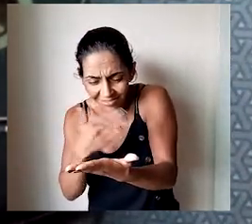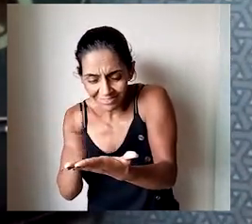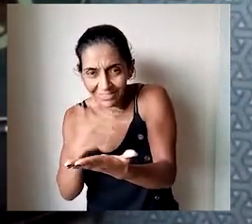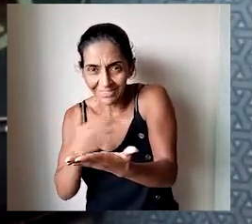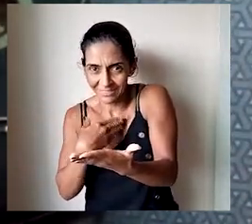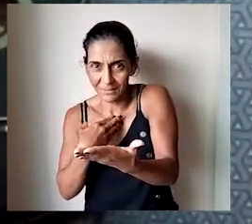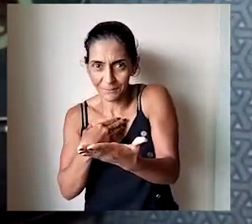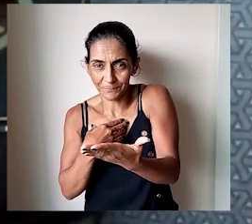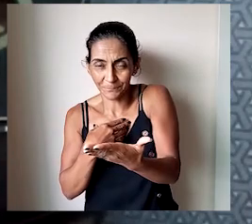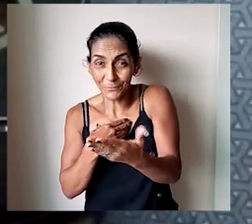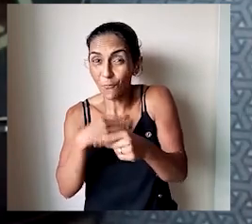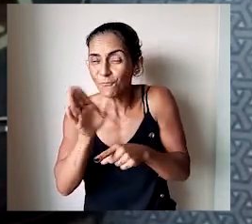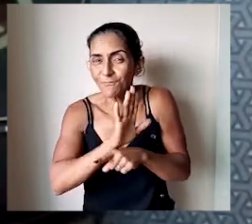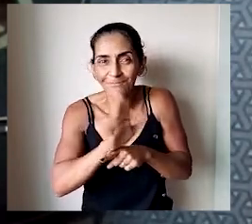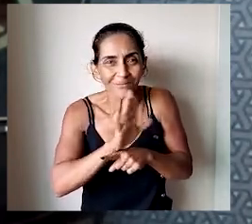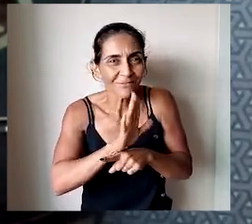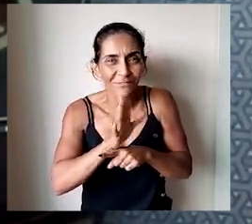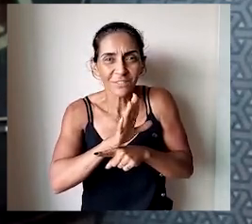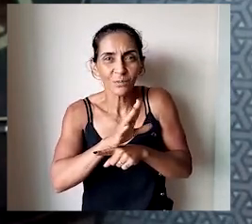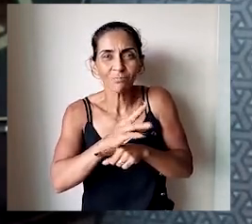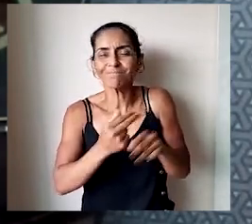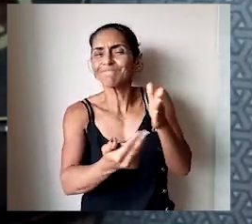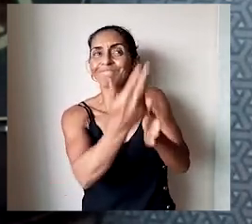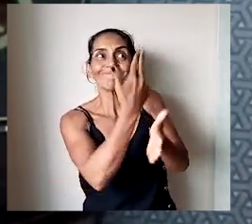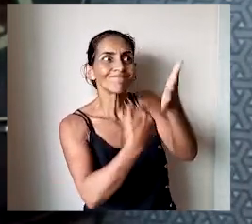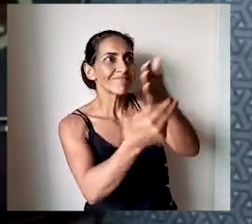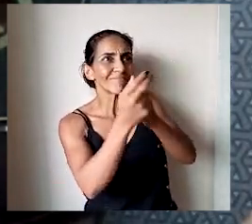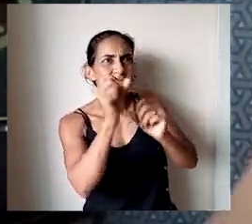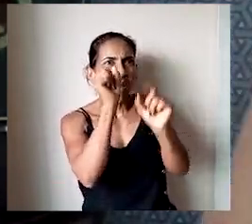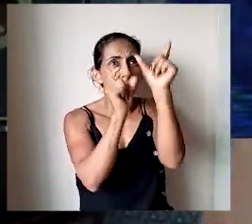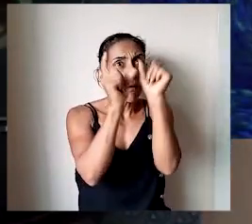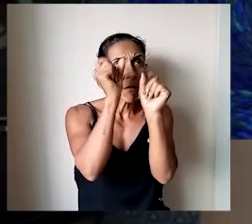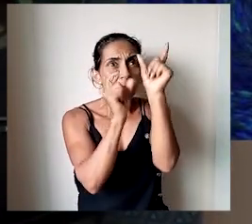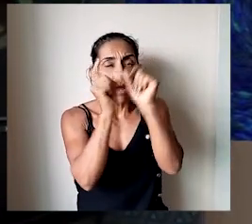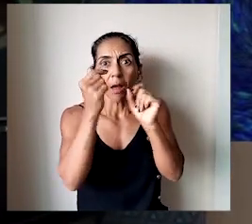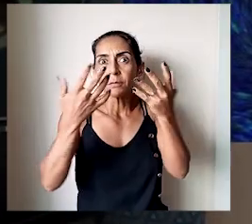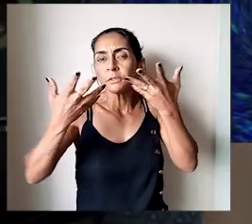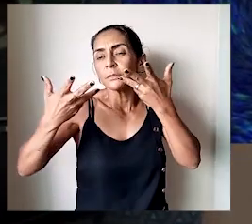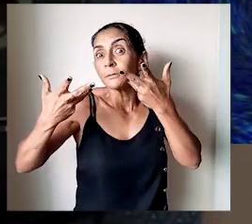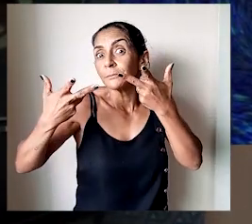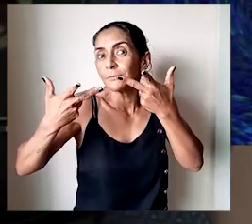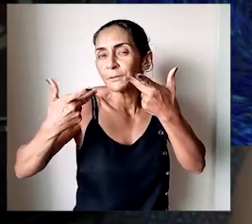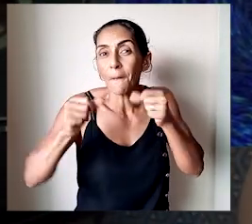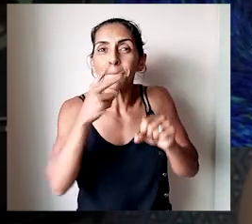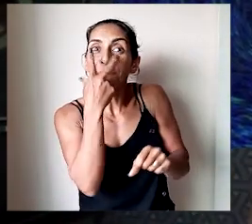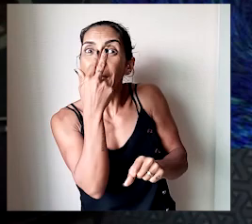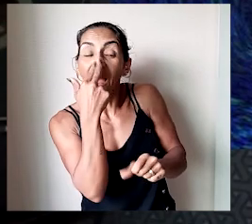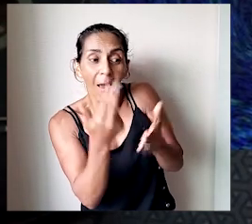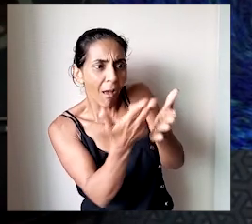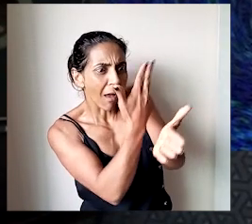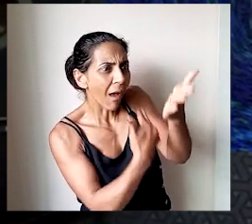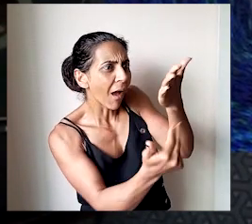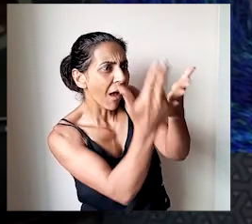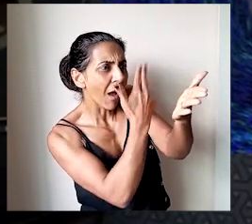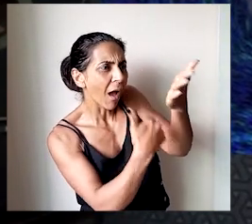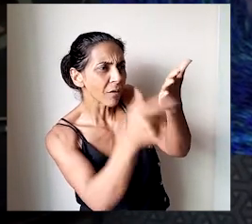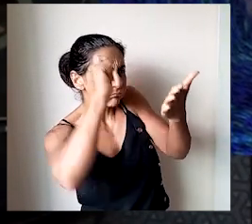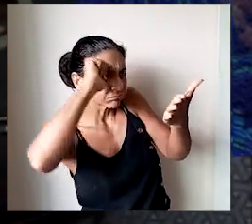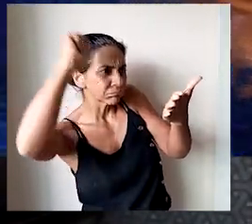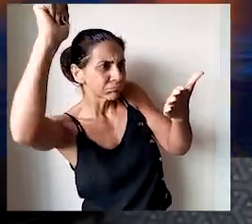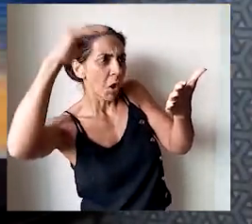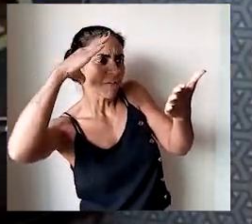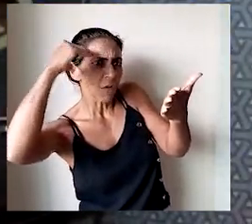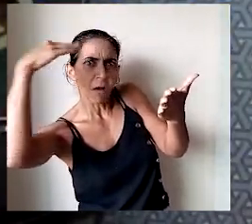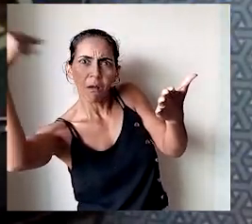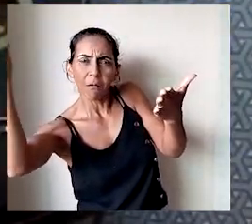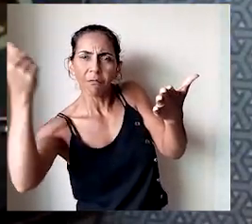tem cada edição de imagem incrível. Tem uma cena lá que parece que foi pintada por Van Gogh, é a coisa mais linda